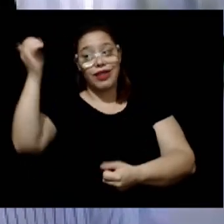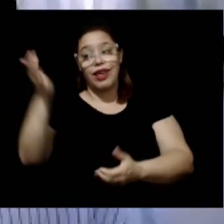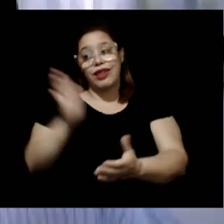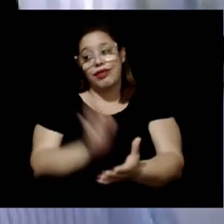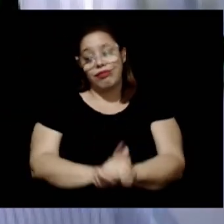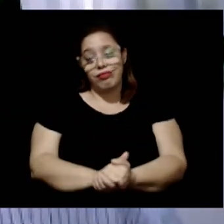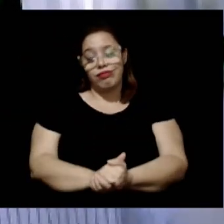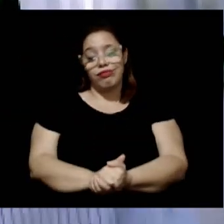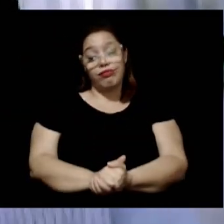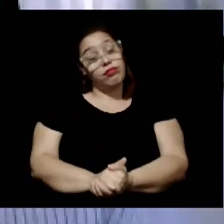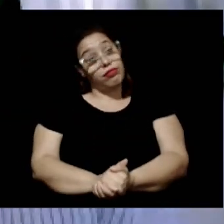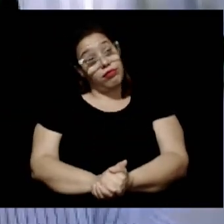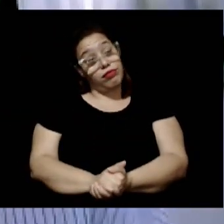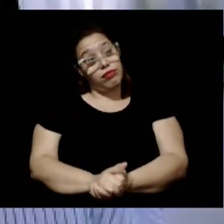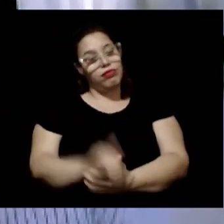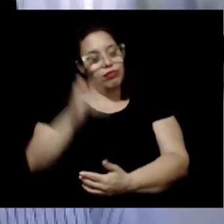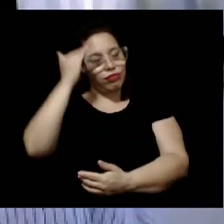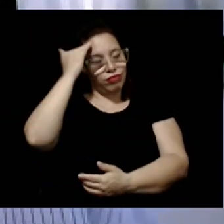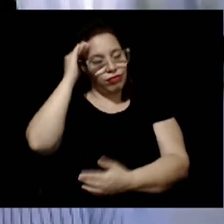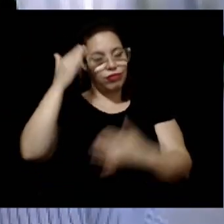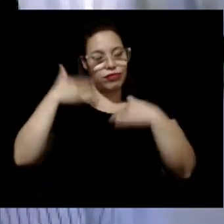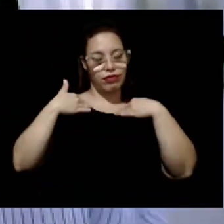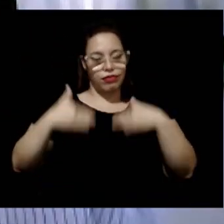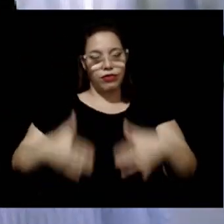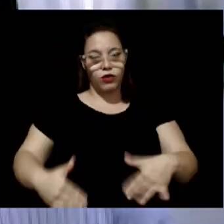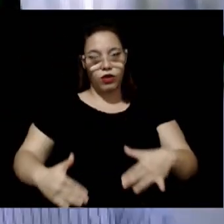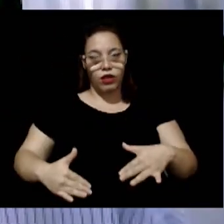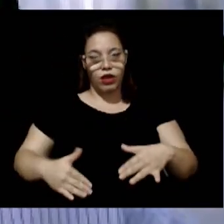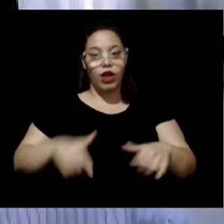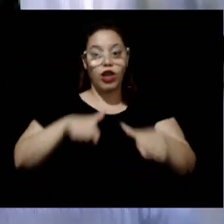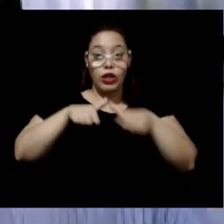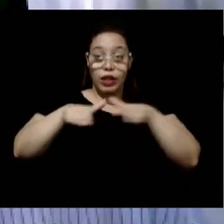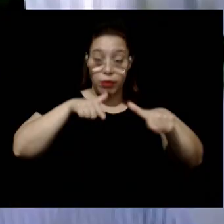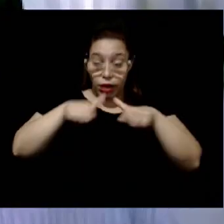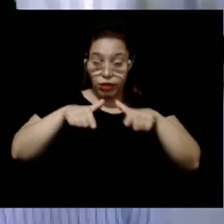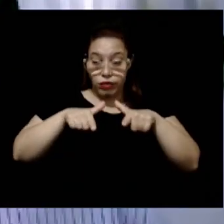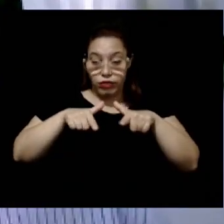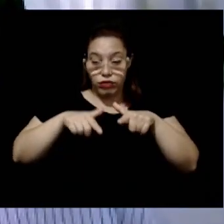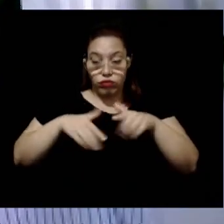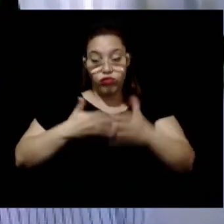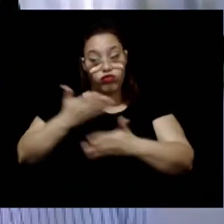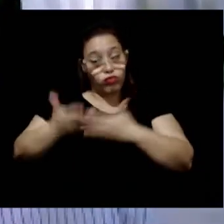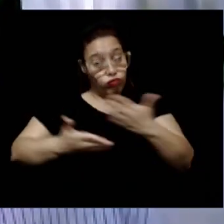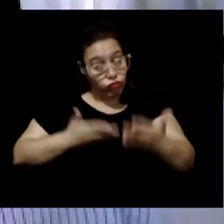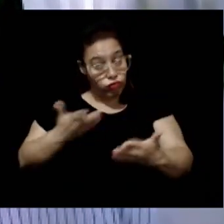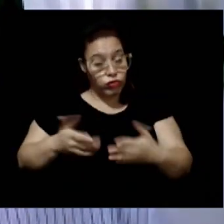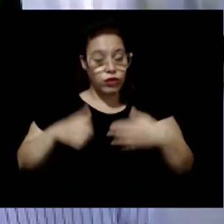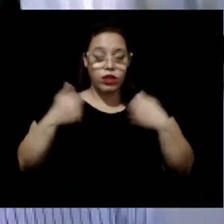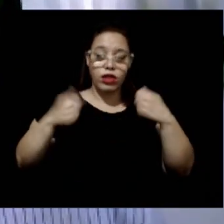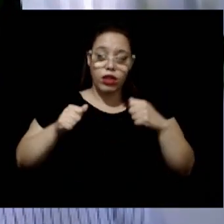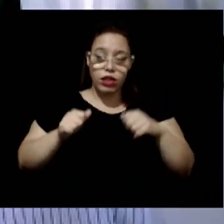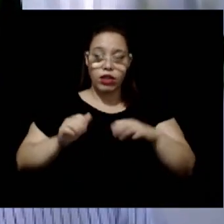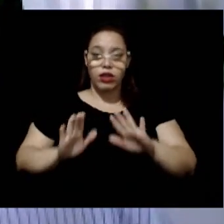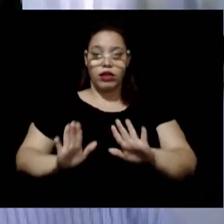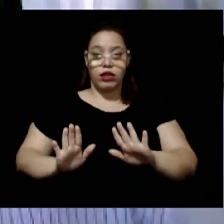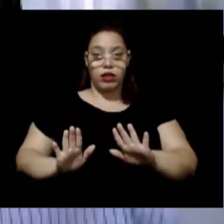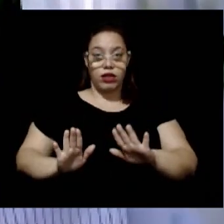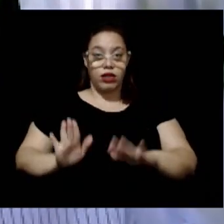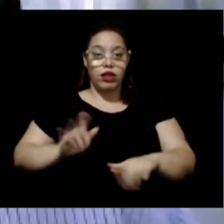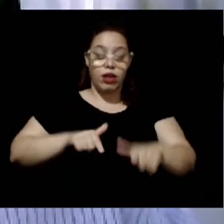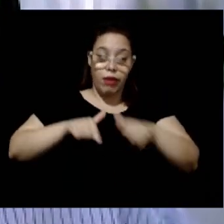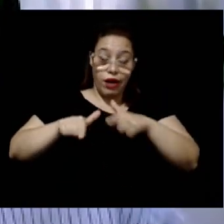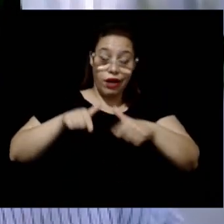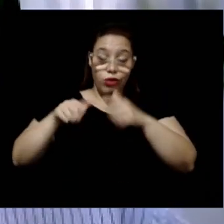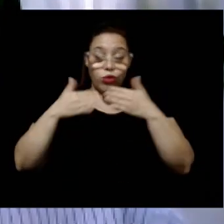você entender que o seu corpo é um instrumento de trabalho, é um instrumento de ação e que precisa ser trabalhado, né?